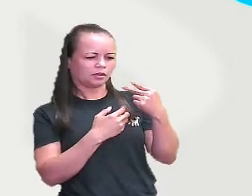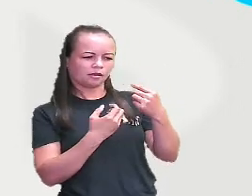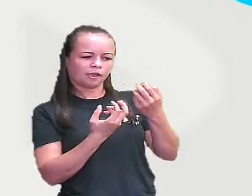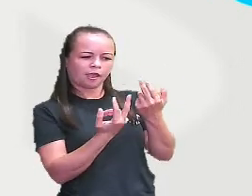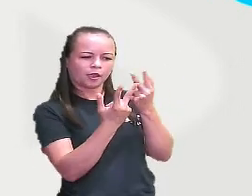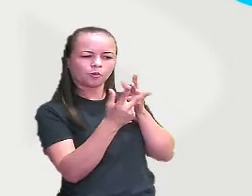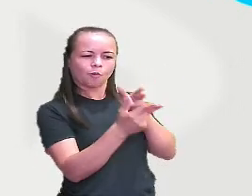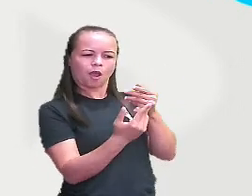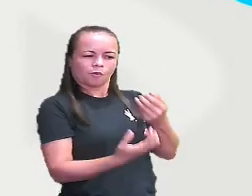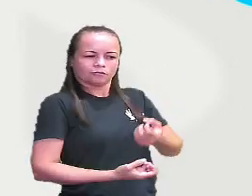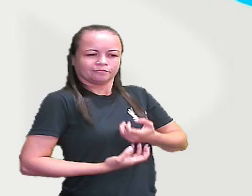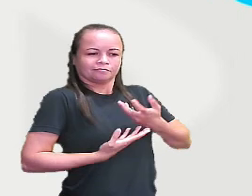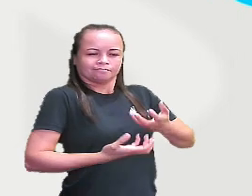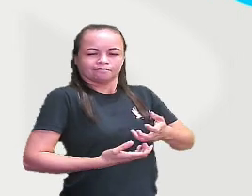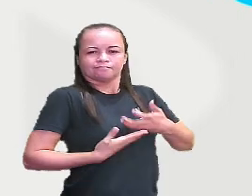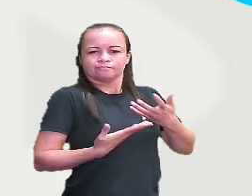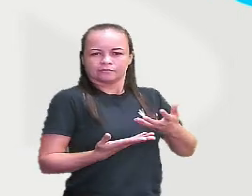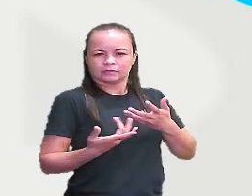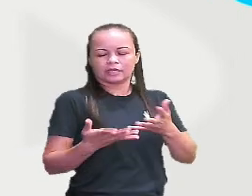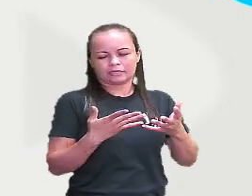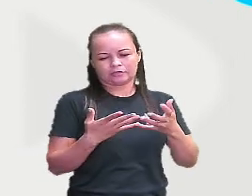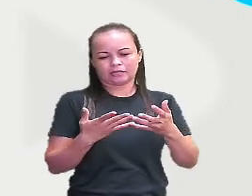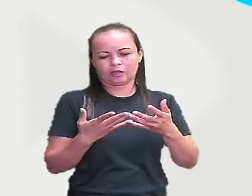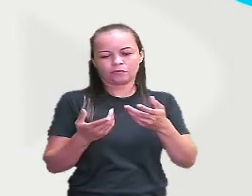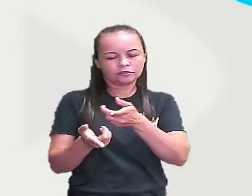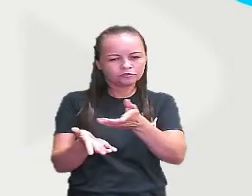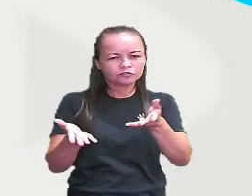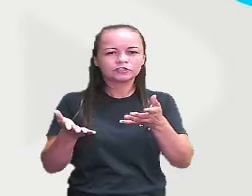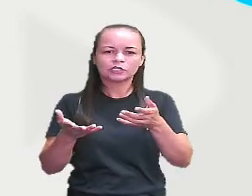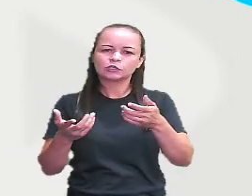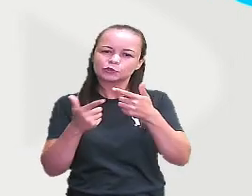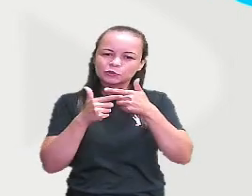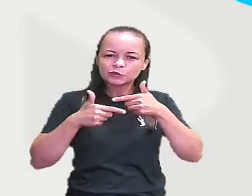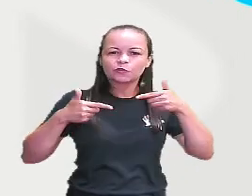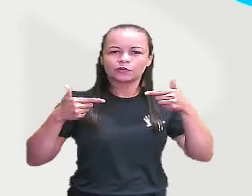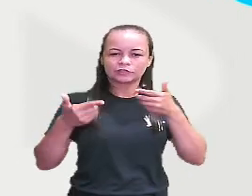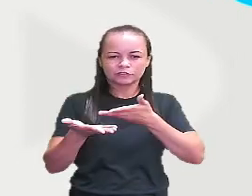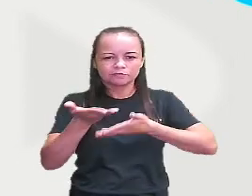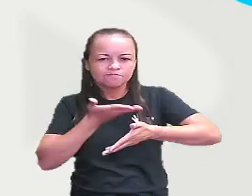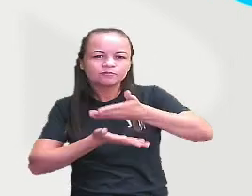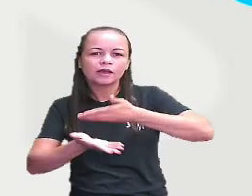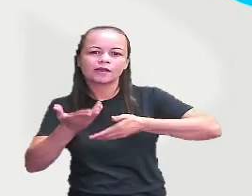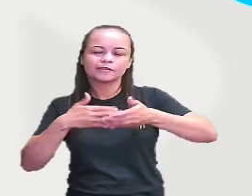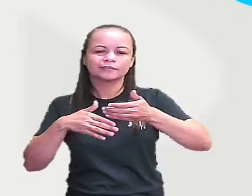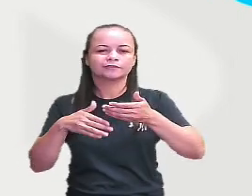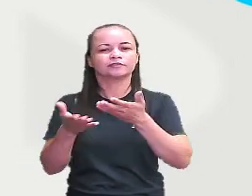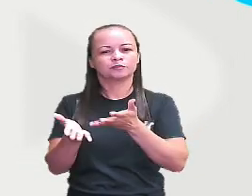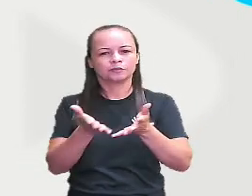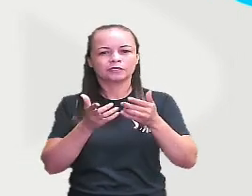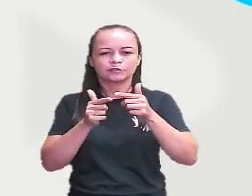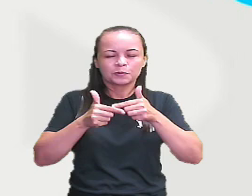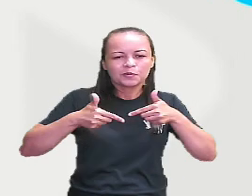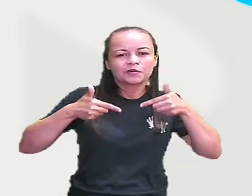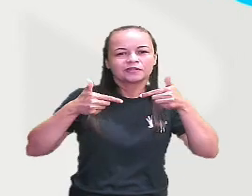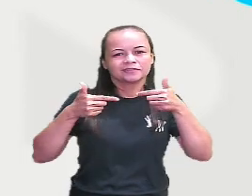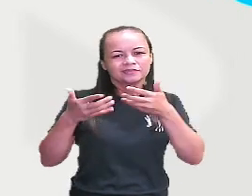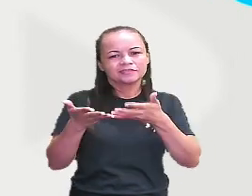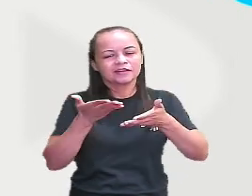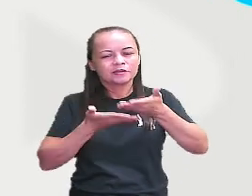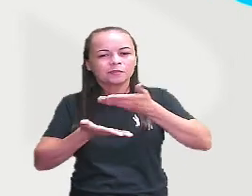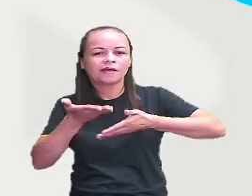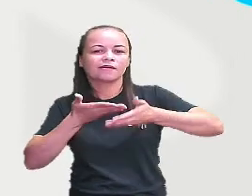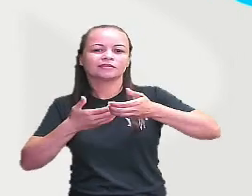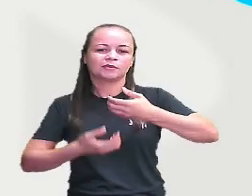né? Então, o sorriso de vocês para mim também é uma poesia e participar dessa aula é para mim uma